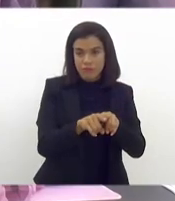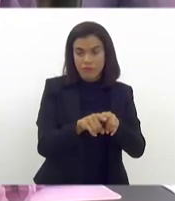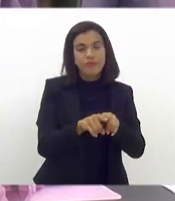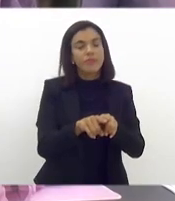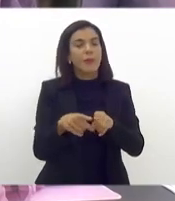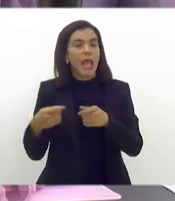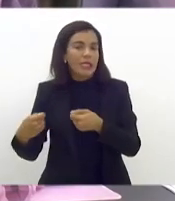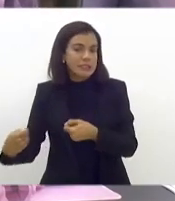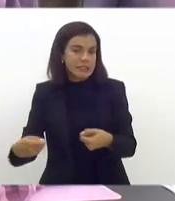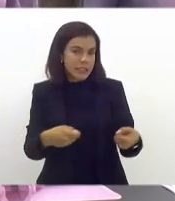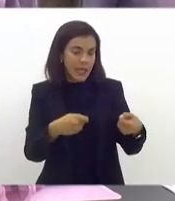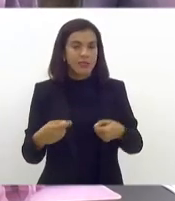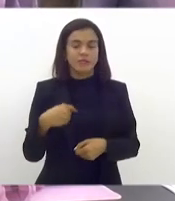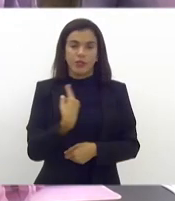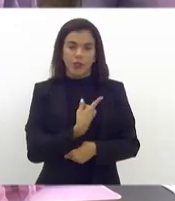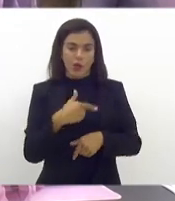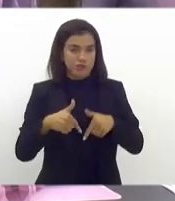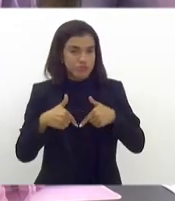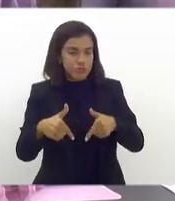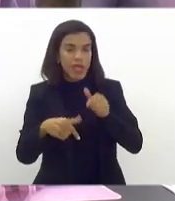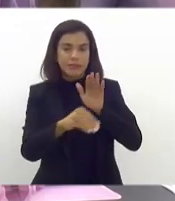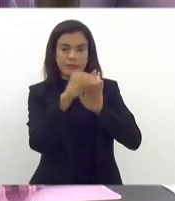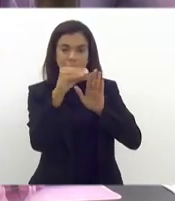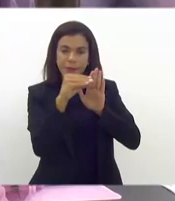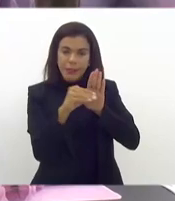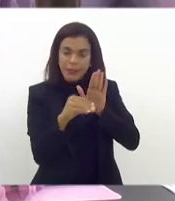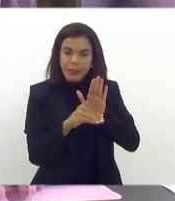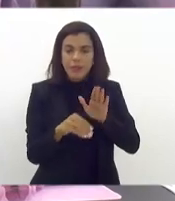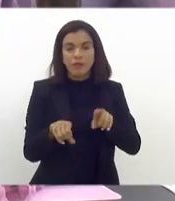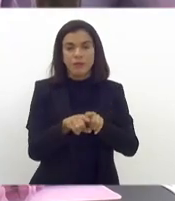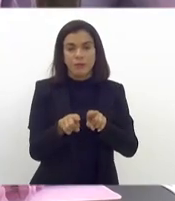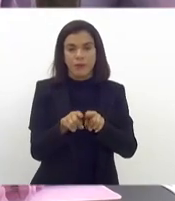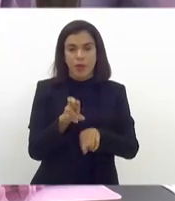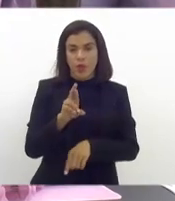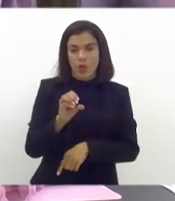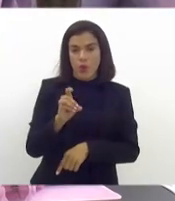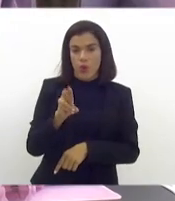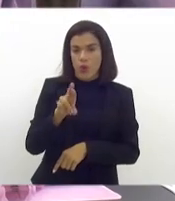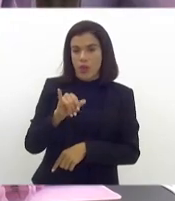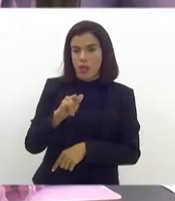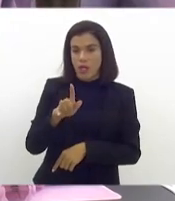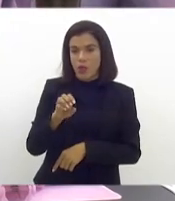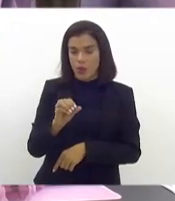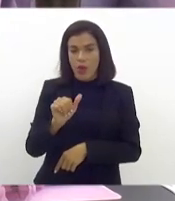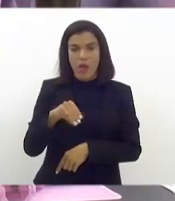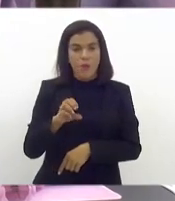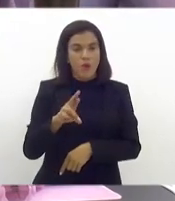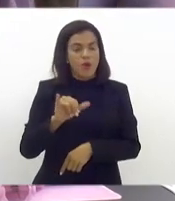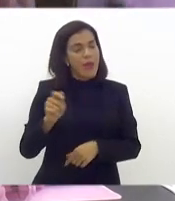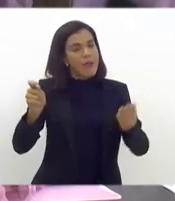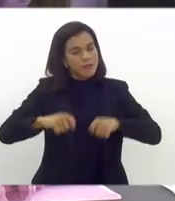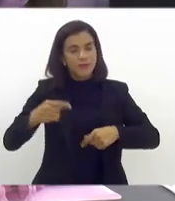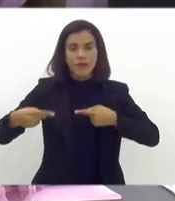as demandas que nós fizemos, e sobretudo as emendas que foram feitas pelo deputado Rodrigo Amorim, mostra como é possível dialogar e chegar